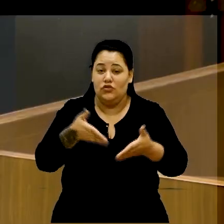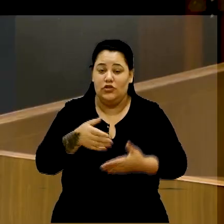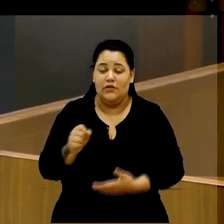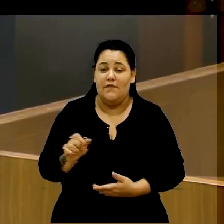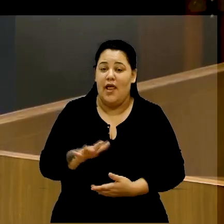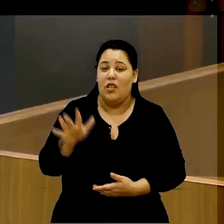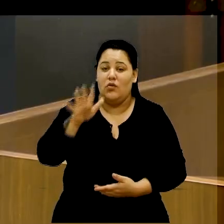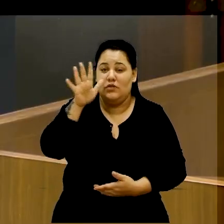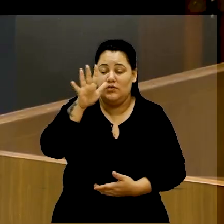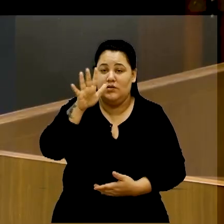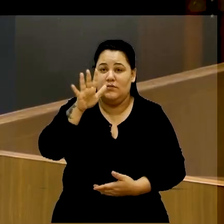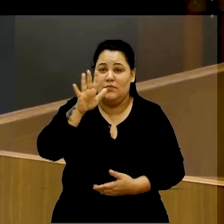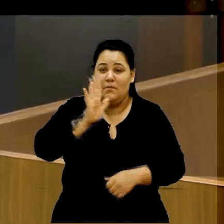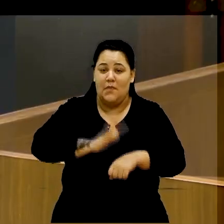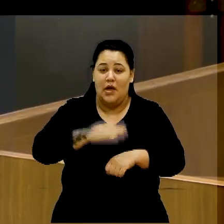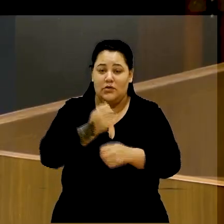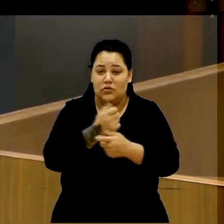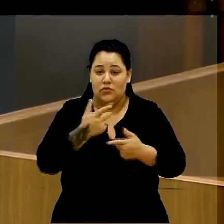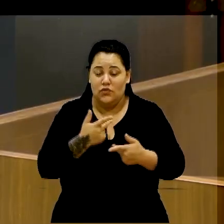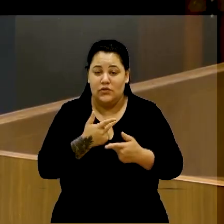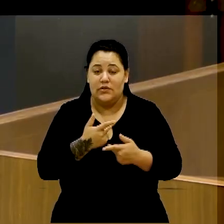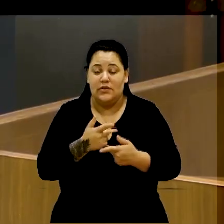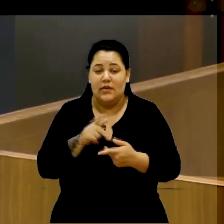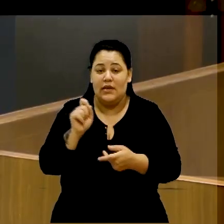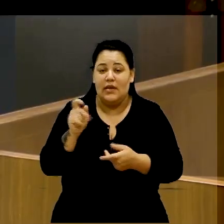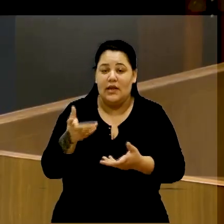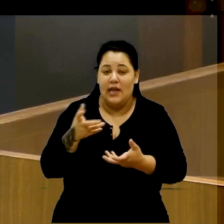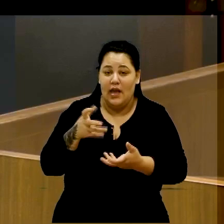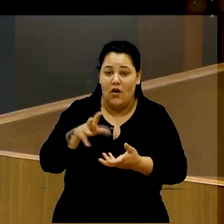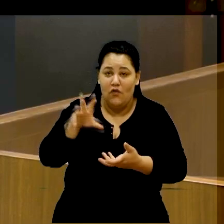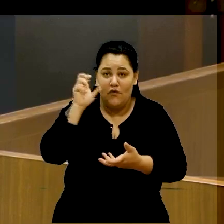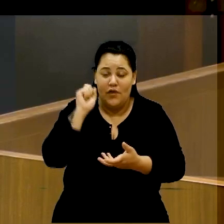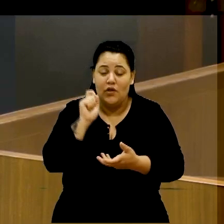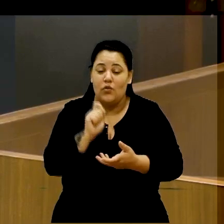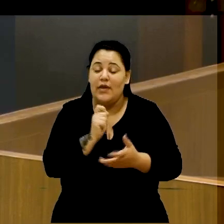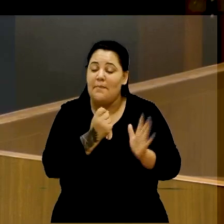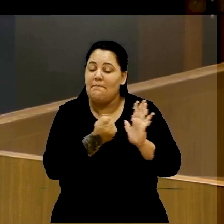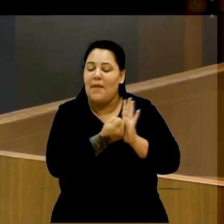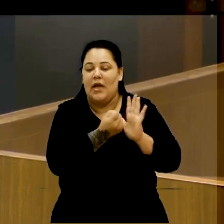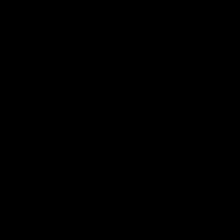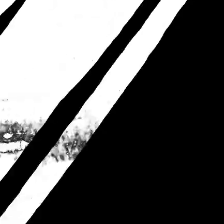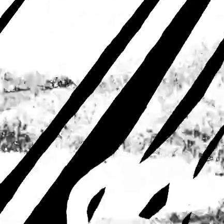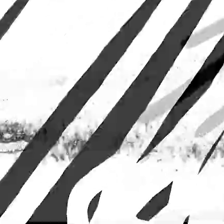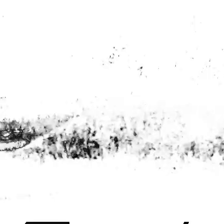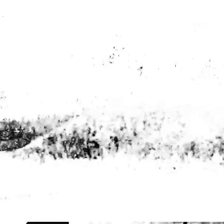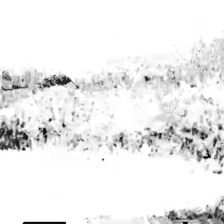que se fala porque elas querem ouvir do que aquilo que afeta diretamente a vida delas.